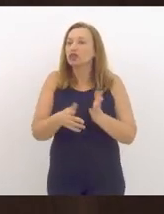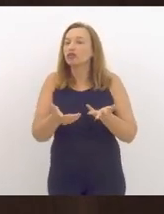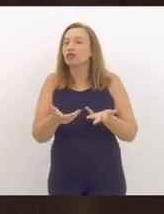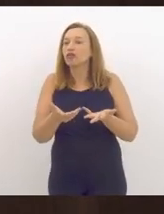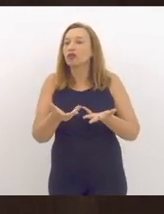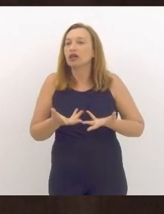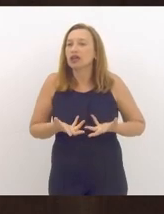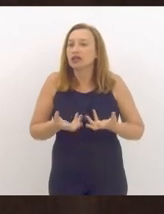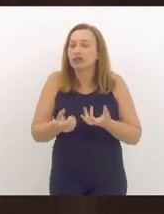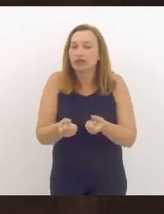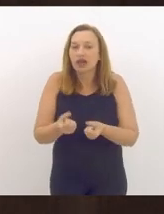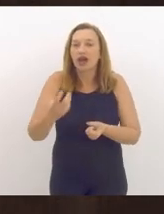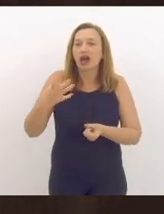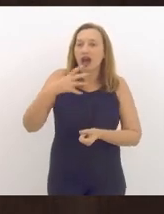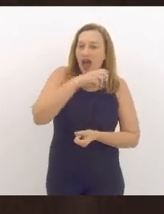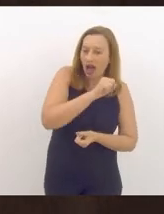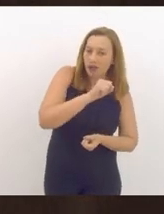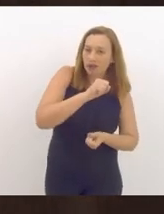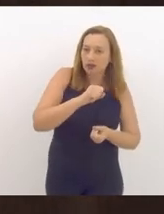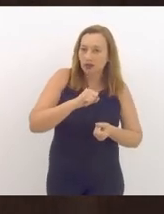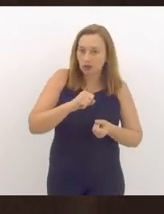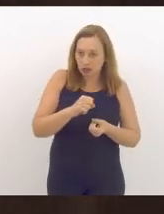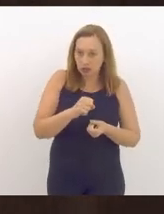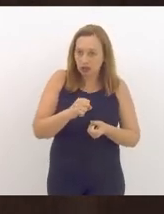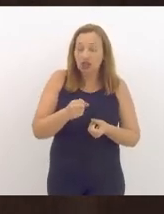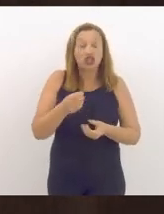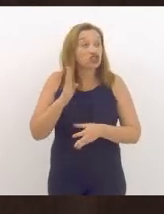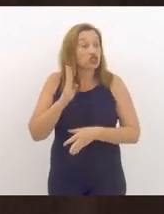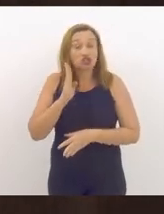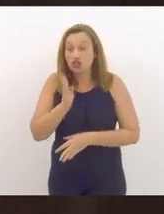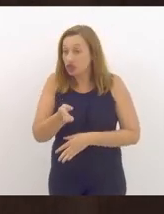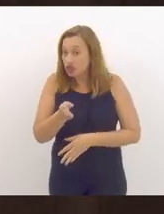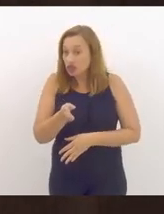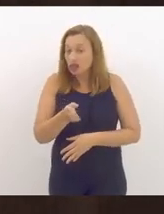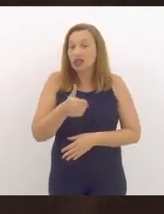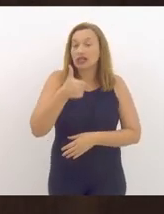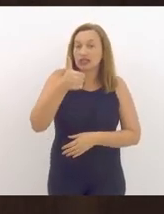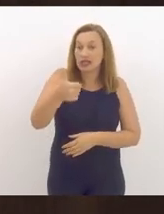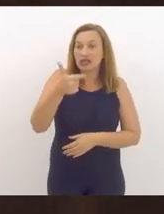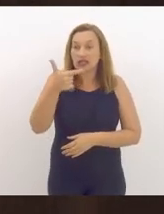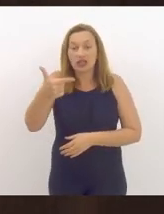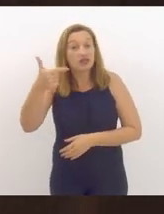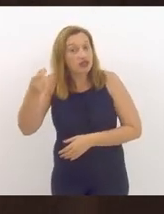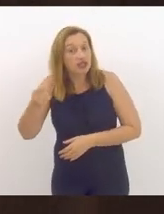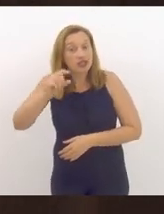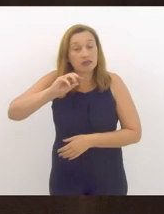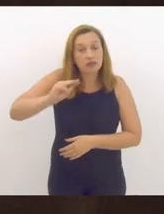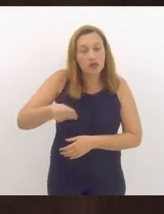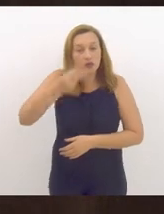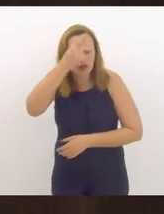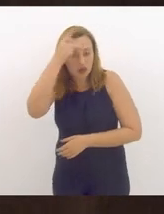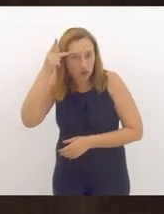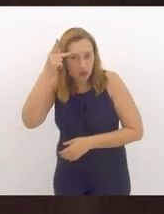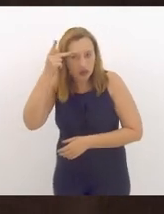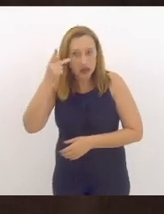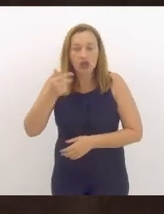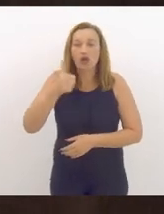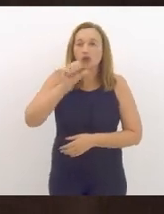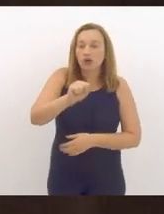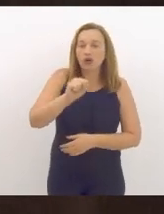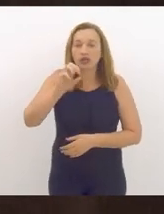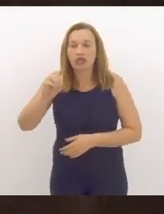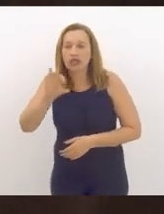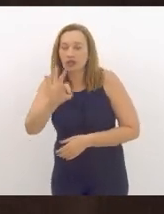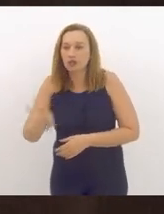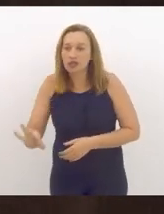atendidas imediatamente, impactadas diretamente, cerca de 120 mil pessoas.